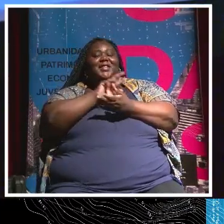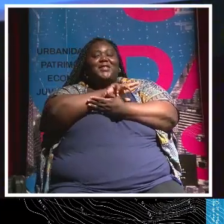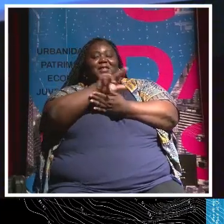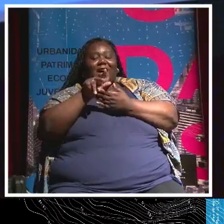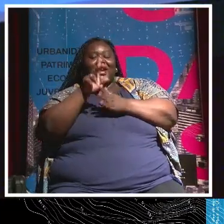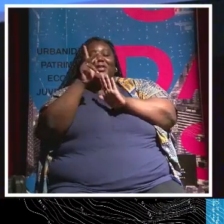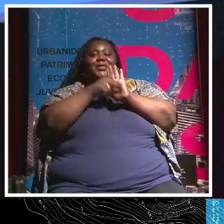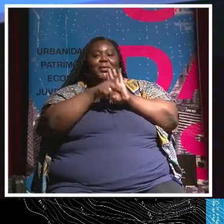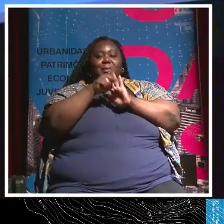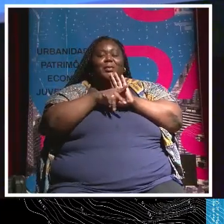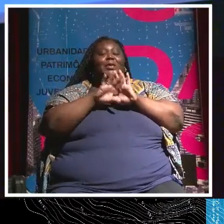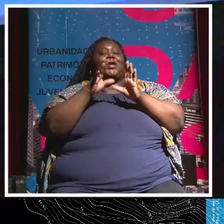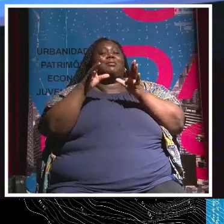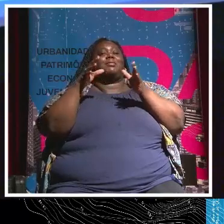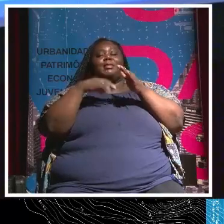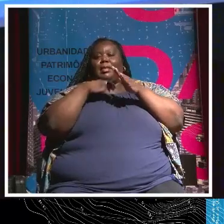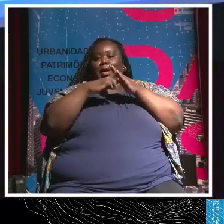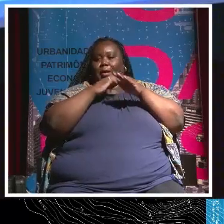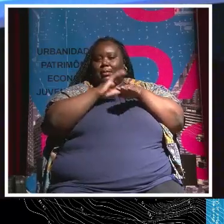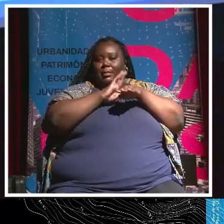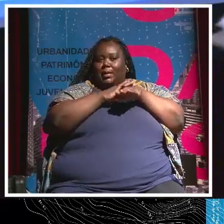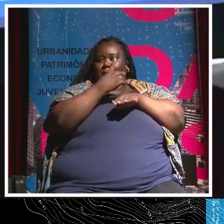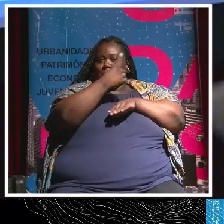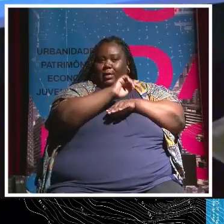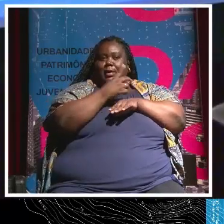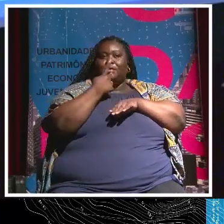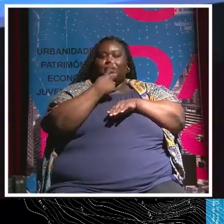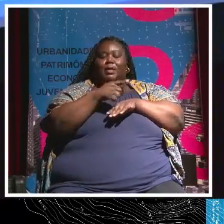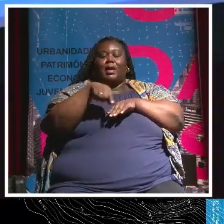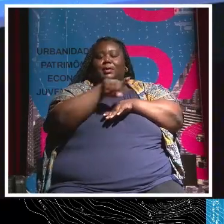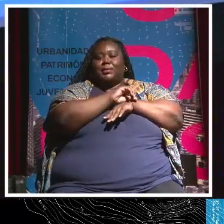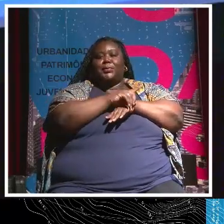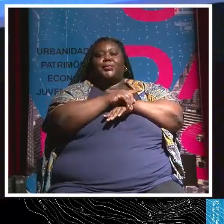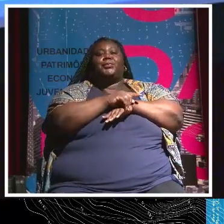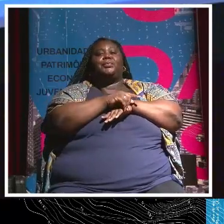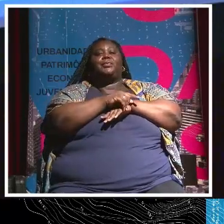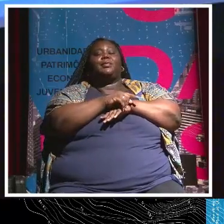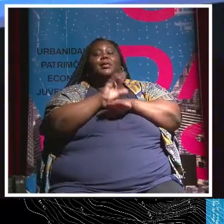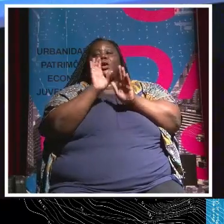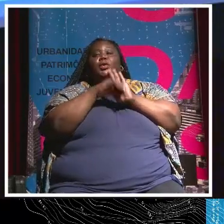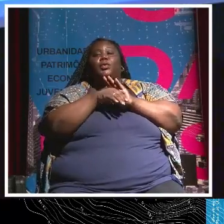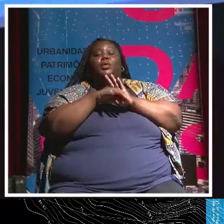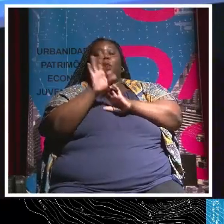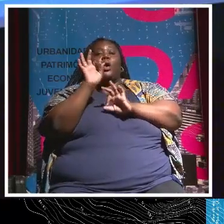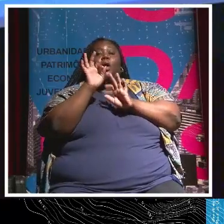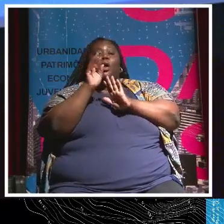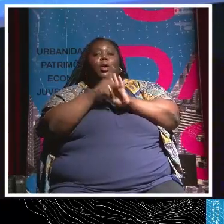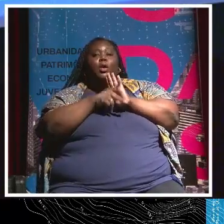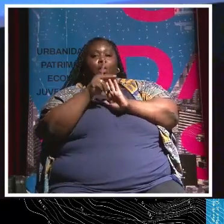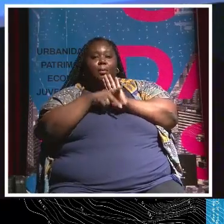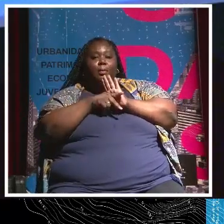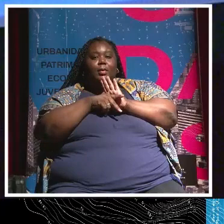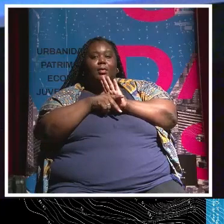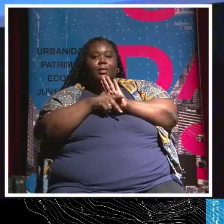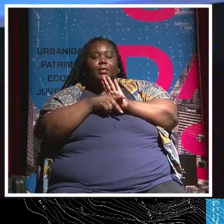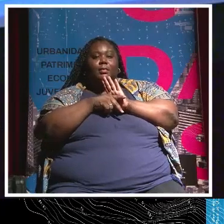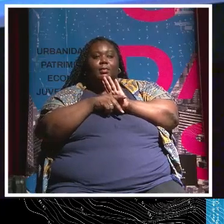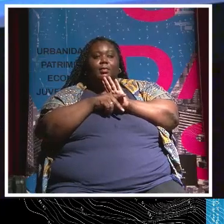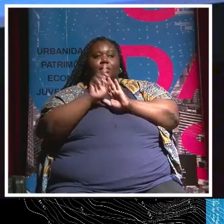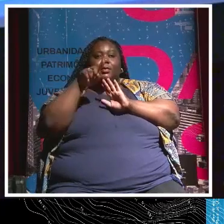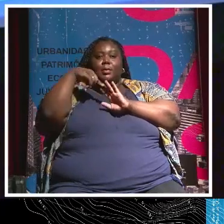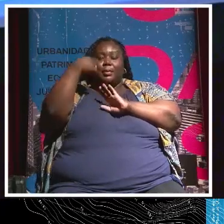Gulbenkian, destacando, a gente traz os destaques aqui do seu currículo, o programa Gulbenkian